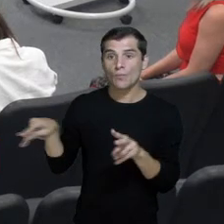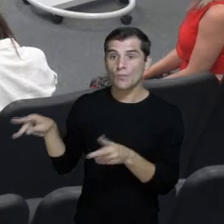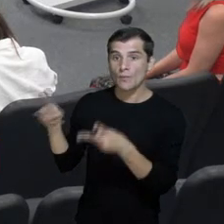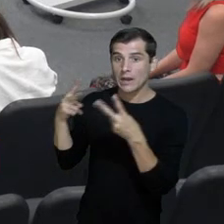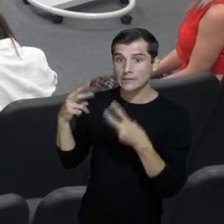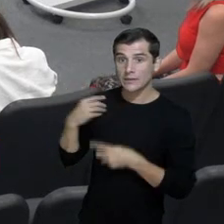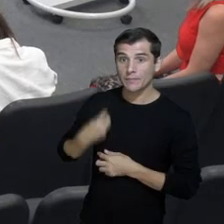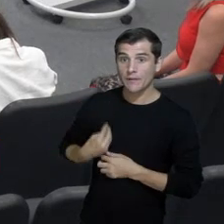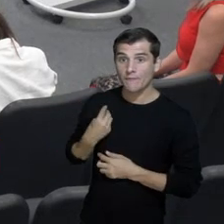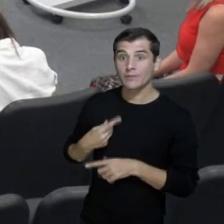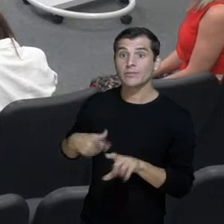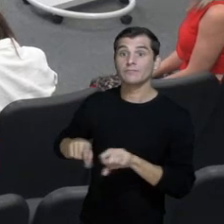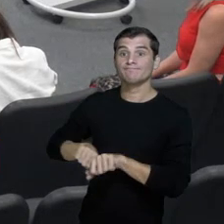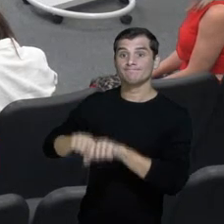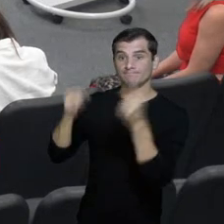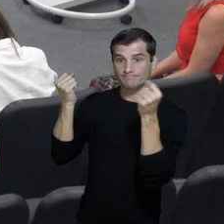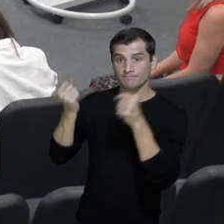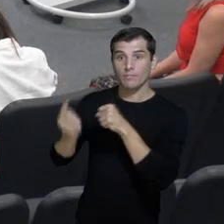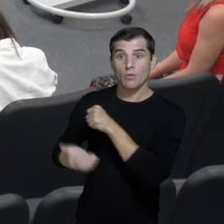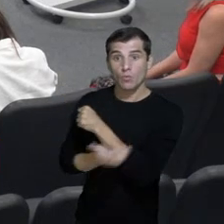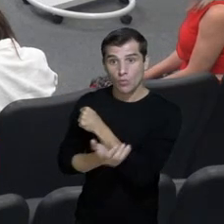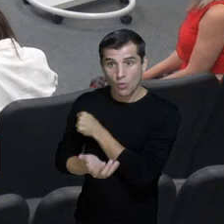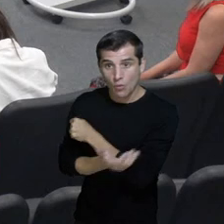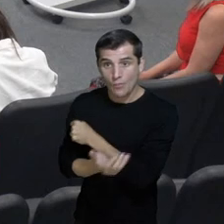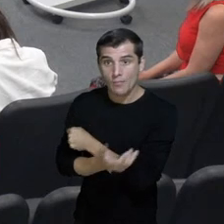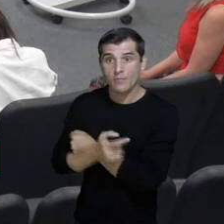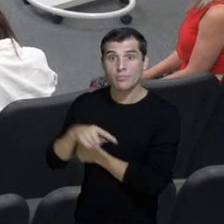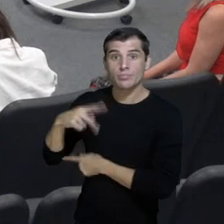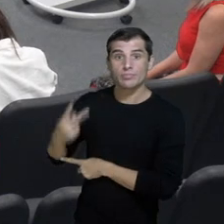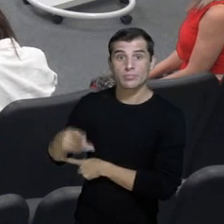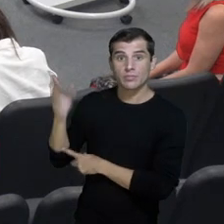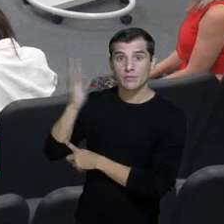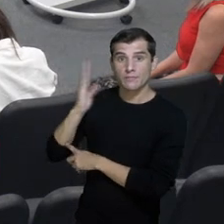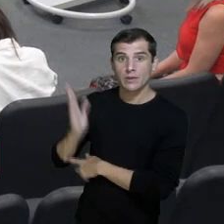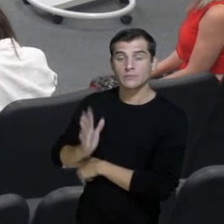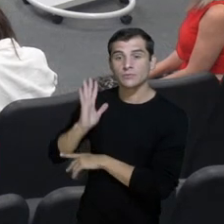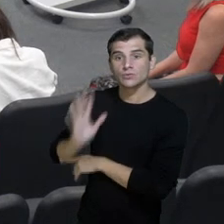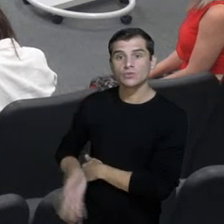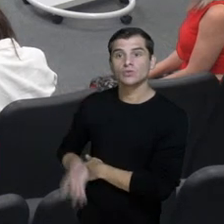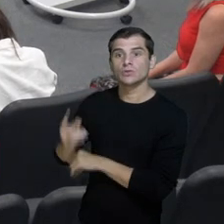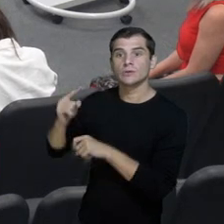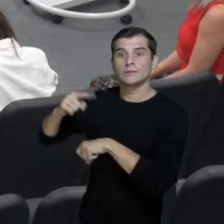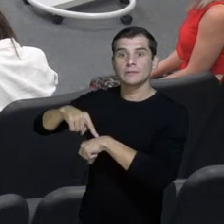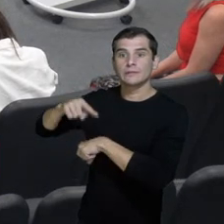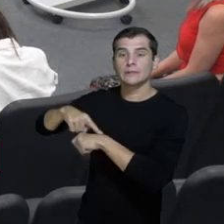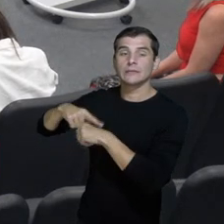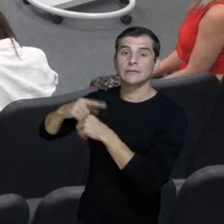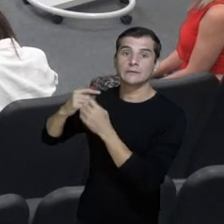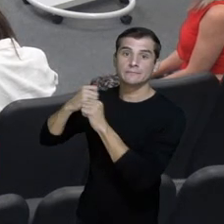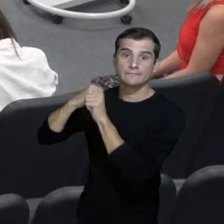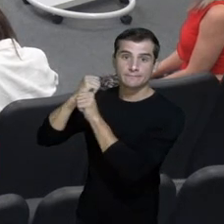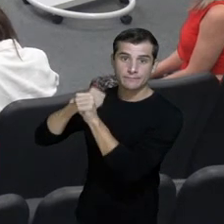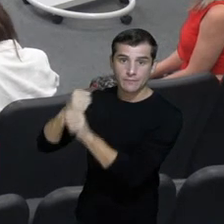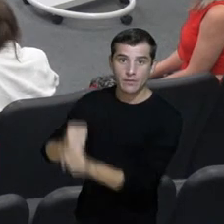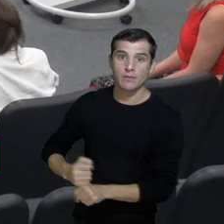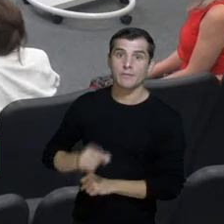ciclo vicioso da corrupção é entranhado no Brasil né Há muito tempo seria através da educação